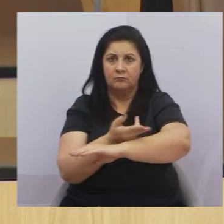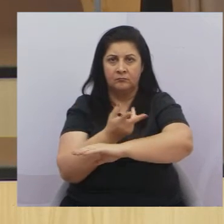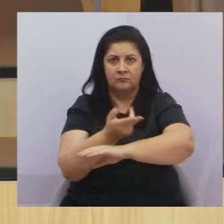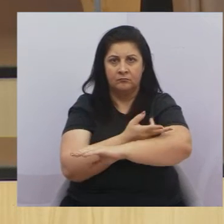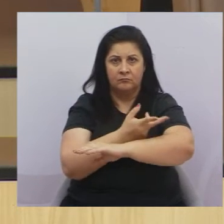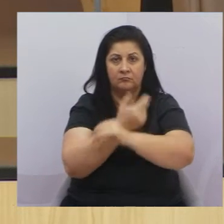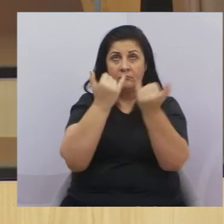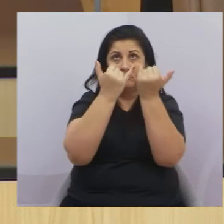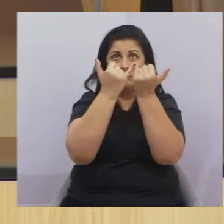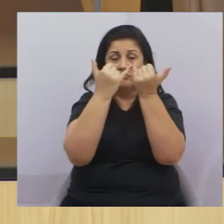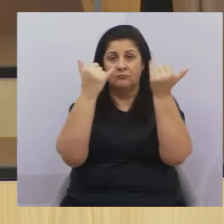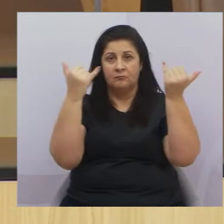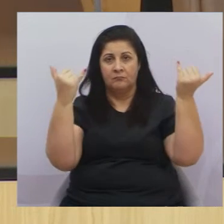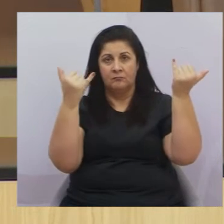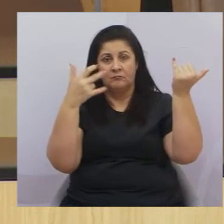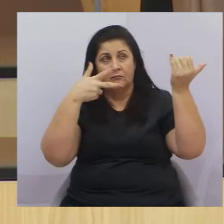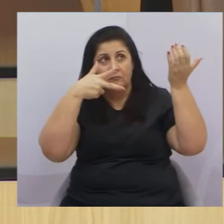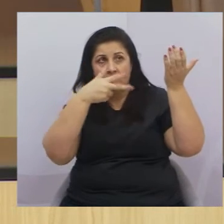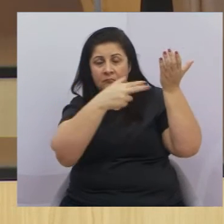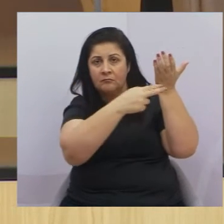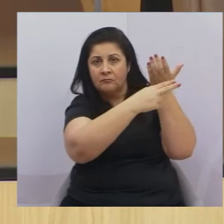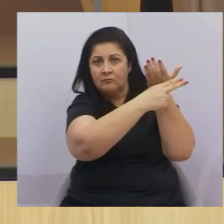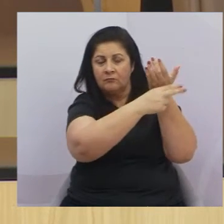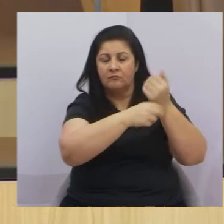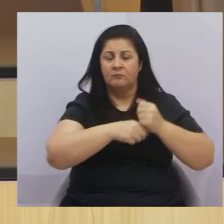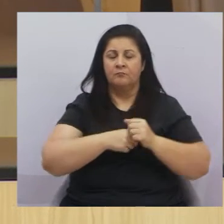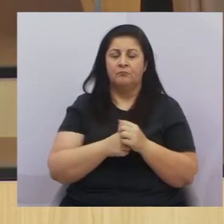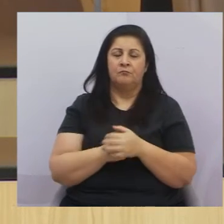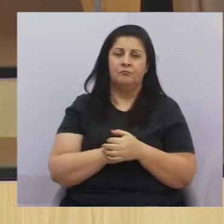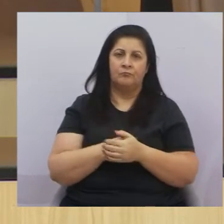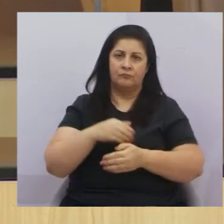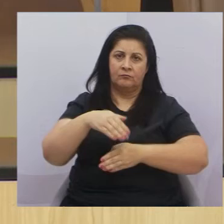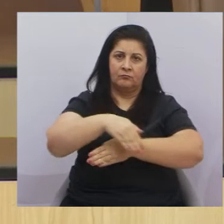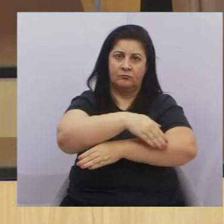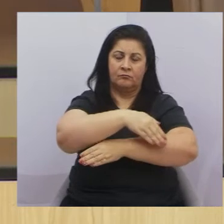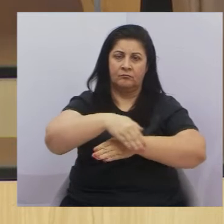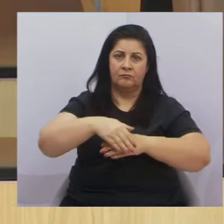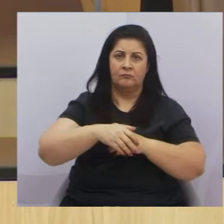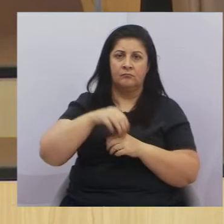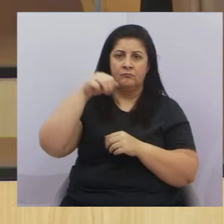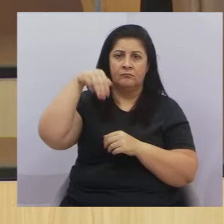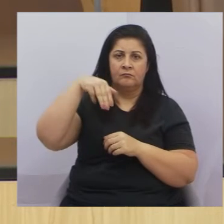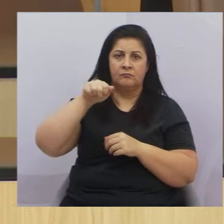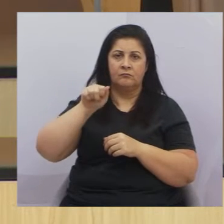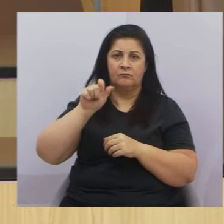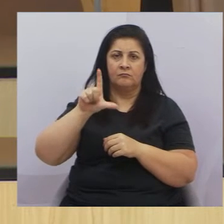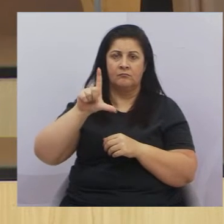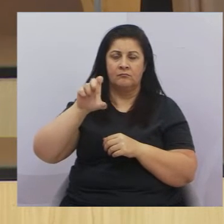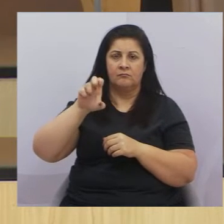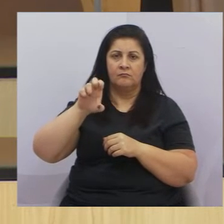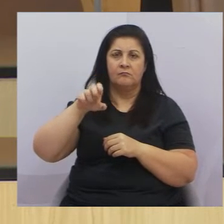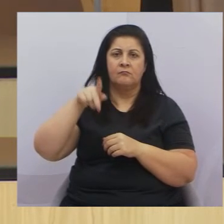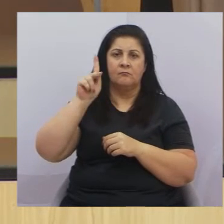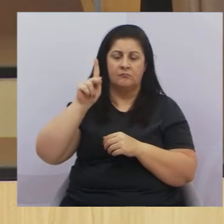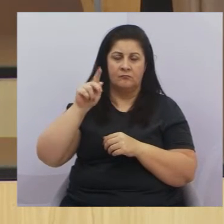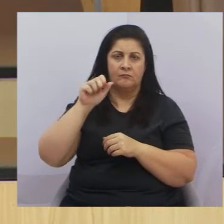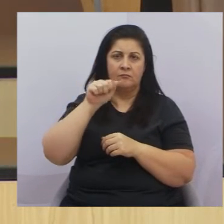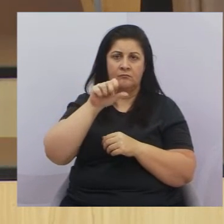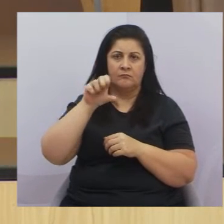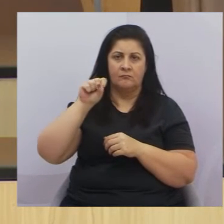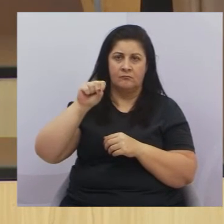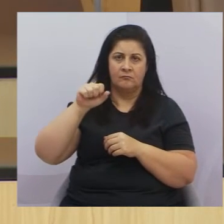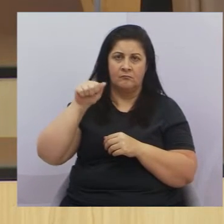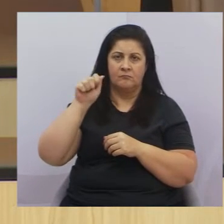rede elétrica próximo ao 1145 da Avenida Malek Assad, no Jardim Santa Maria,